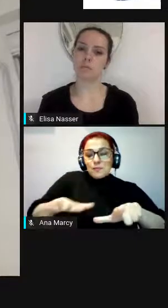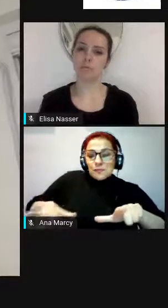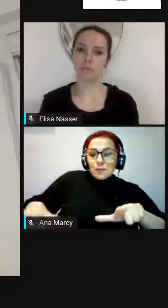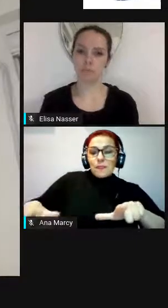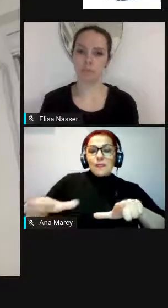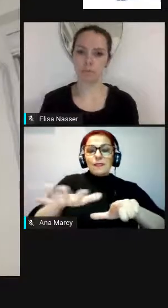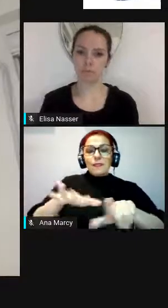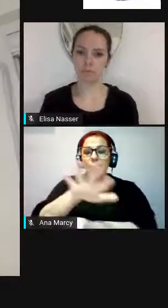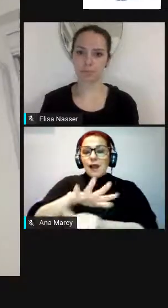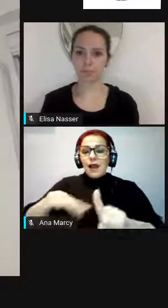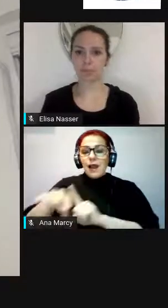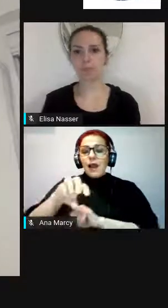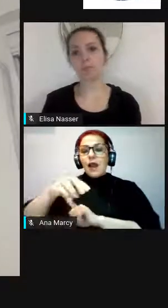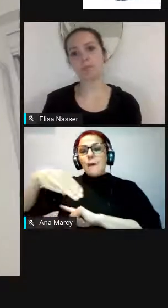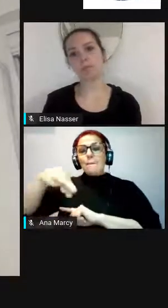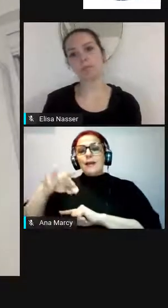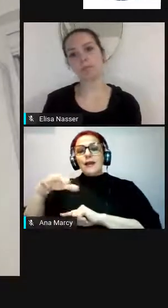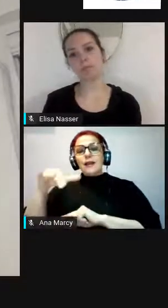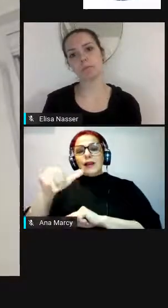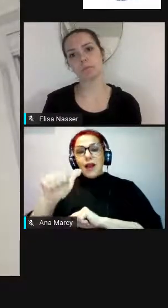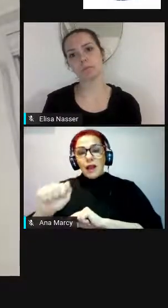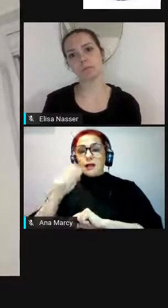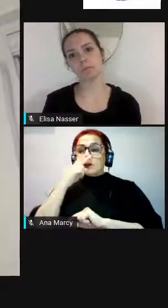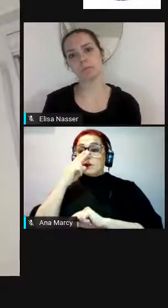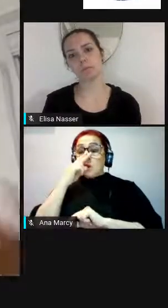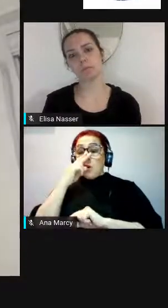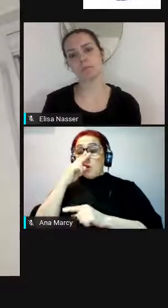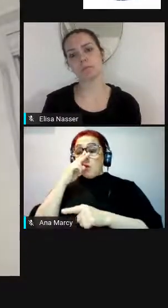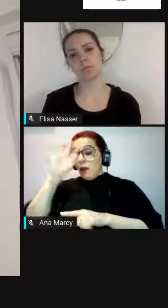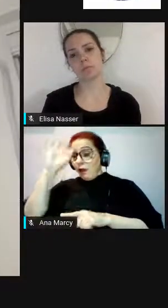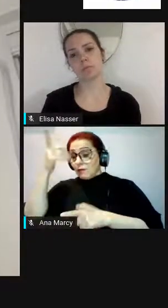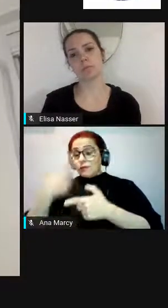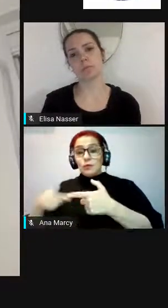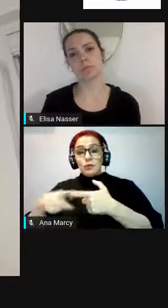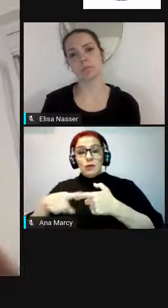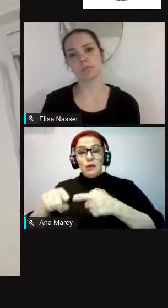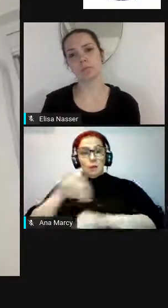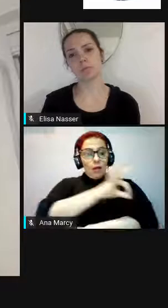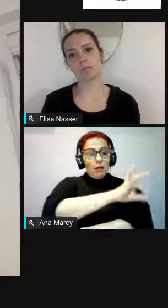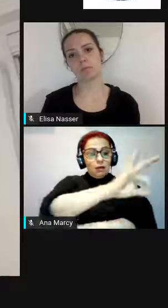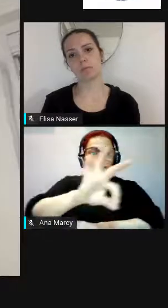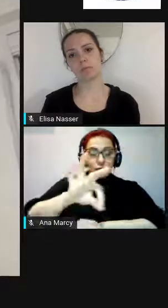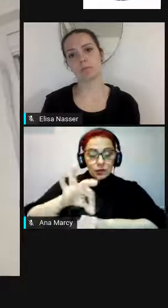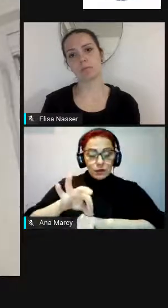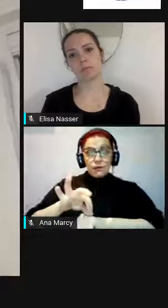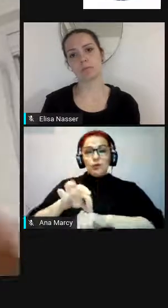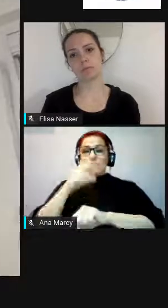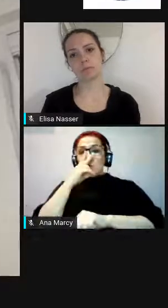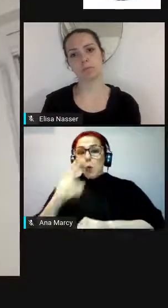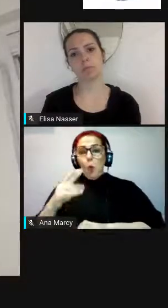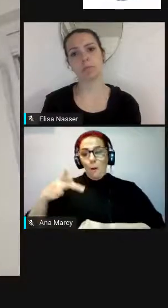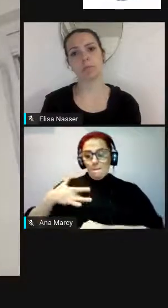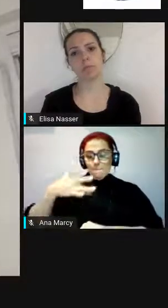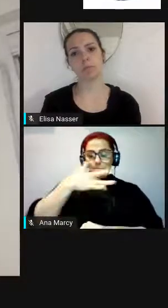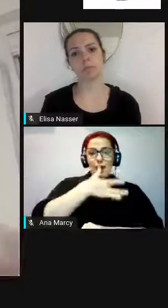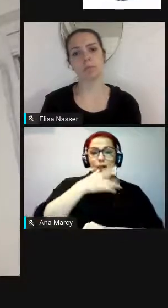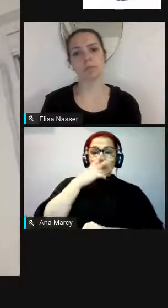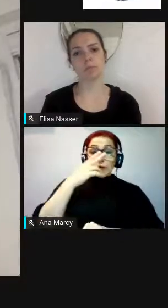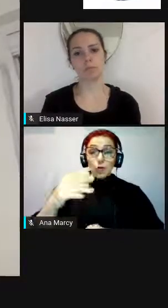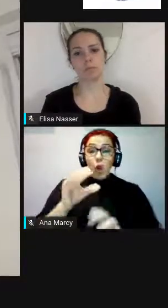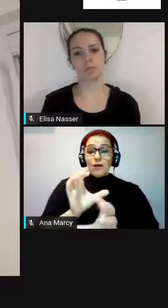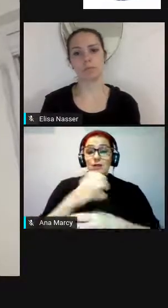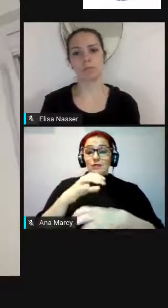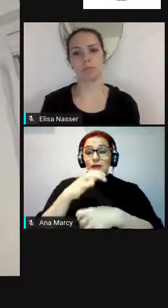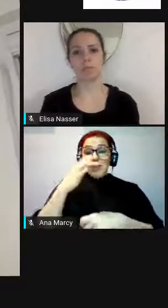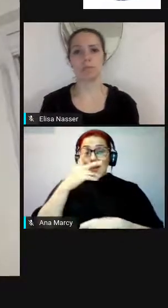profissional que resolva problemas assim como faz um engenheiro assim como faz um arquiteto assim como faz o médico né o médico resolve um problema de